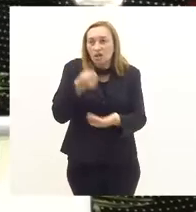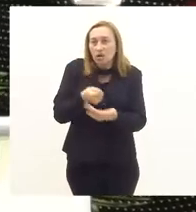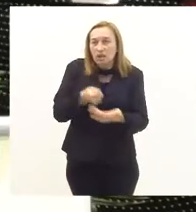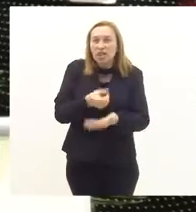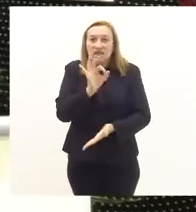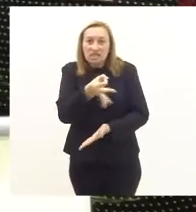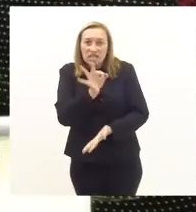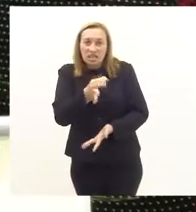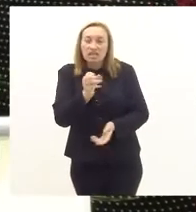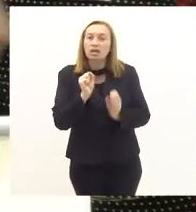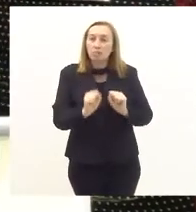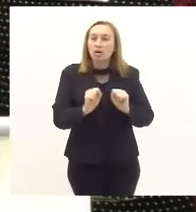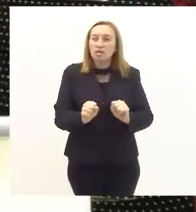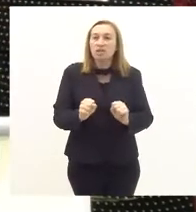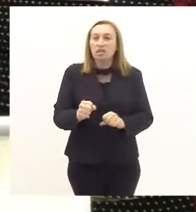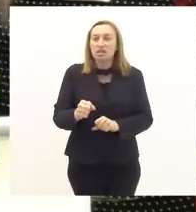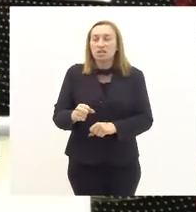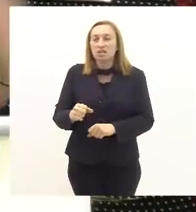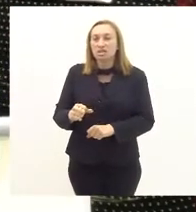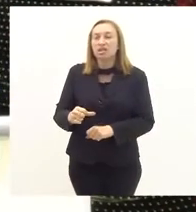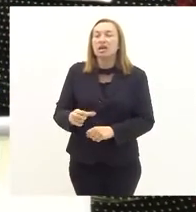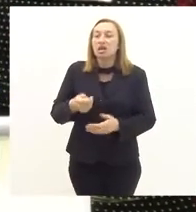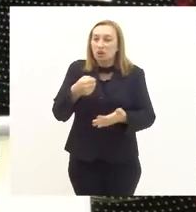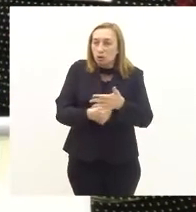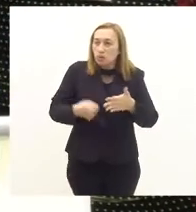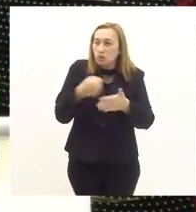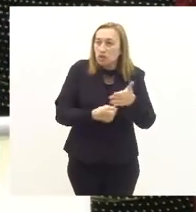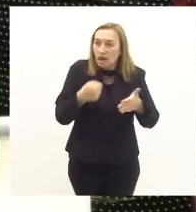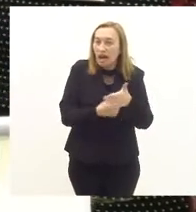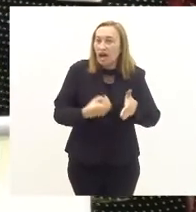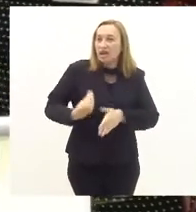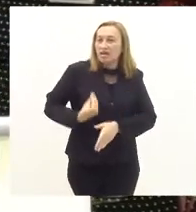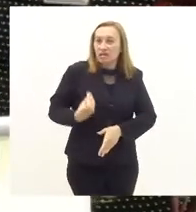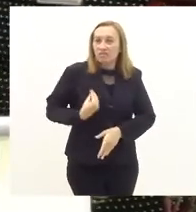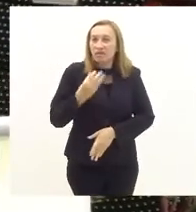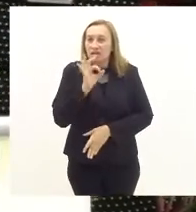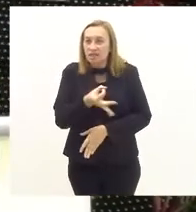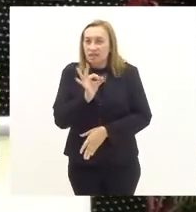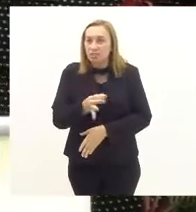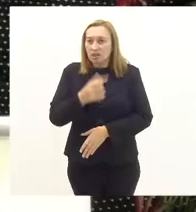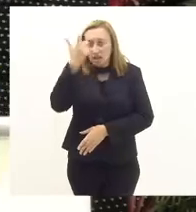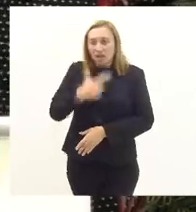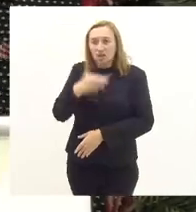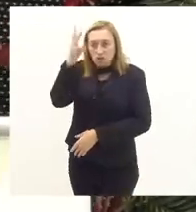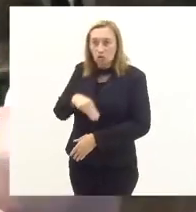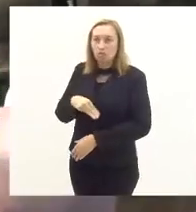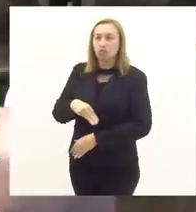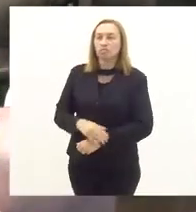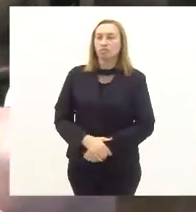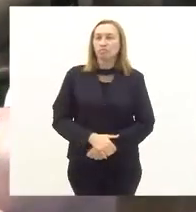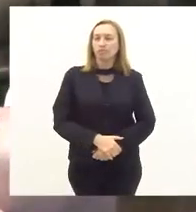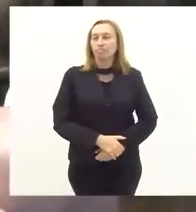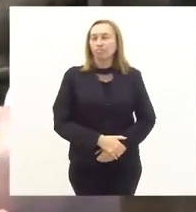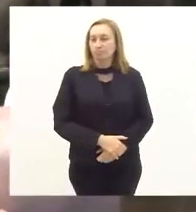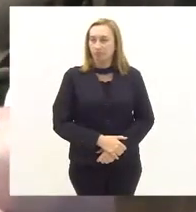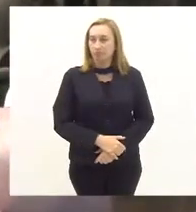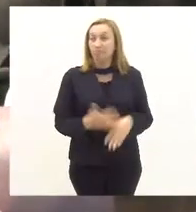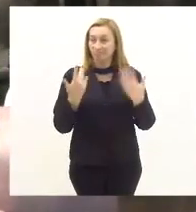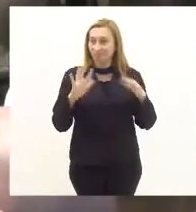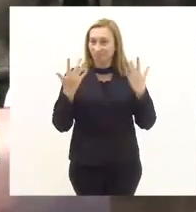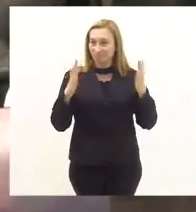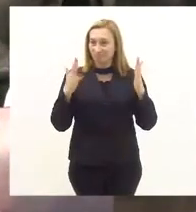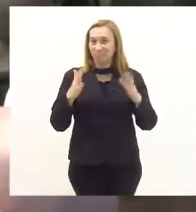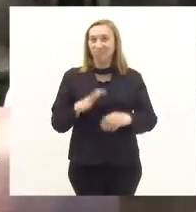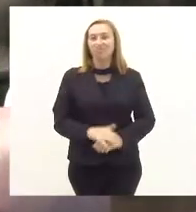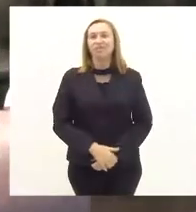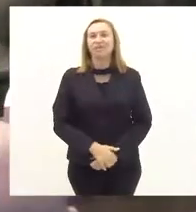a gente possa existir, persistir e viver plenamente sendo quem somos. Muito bem.